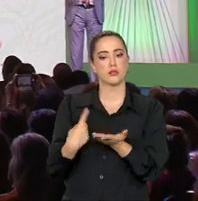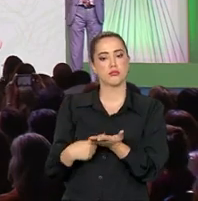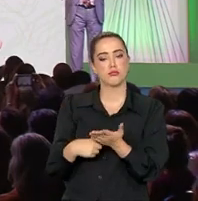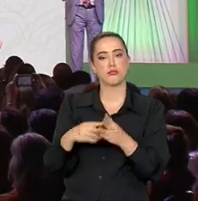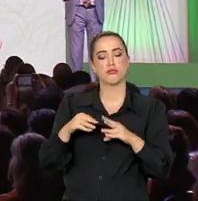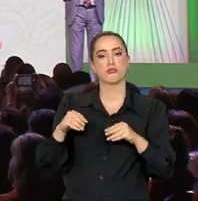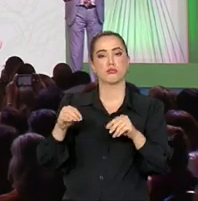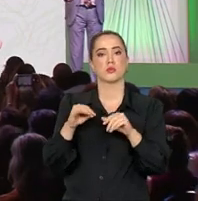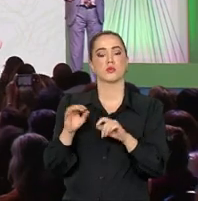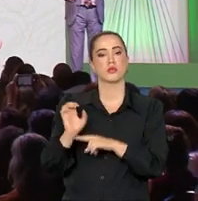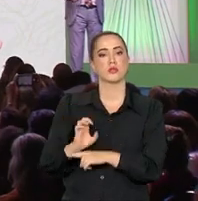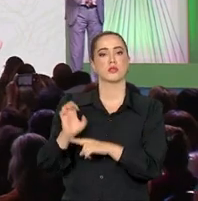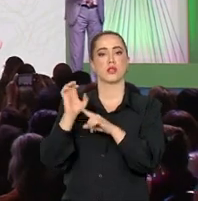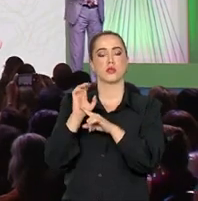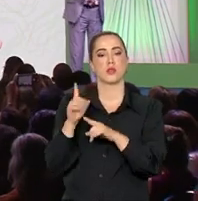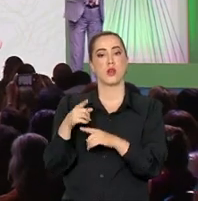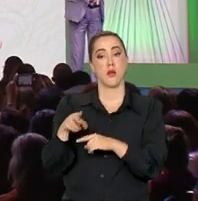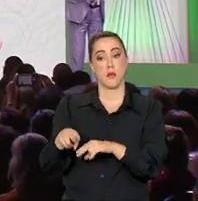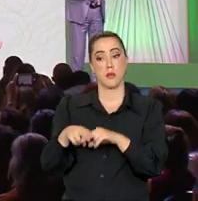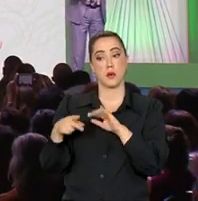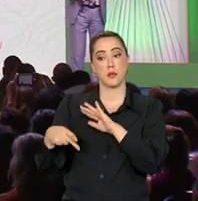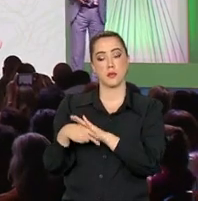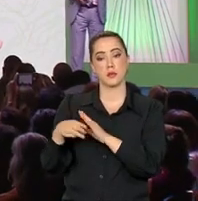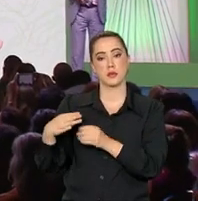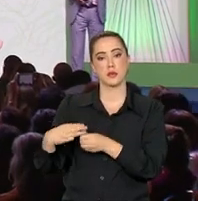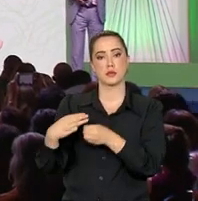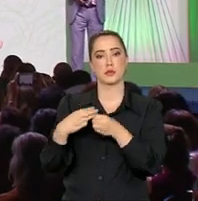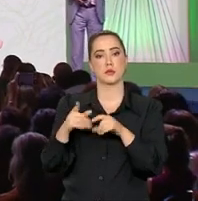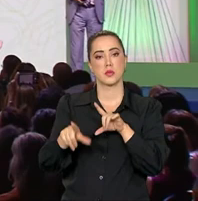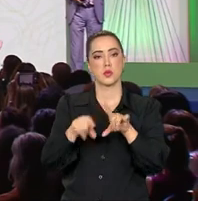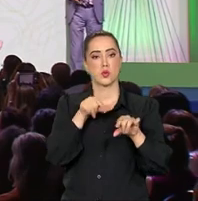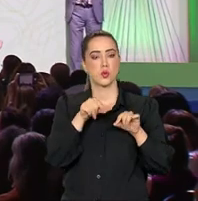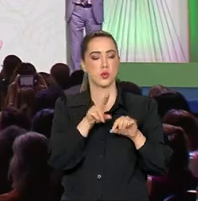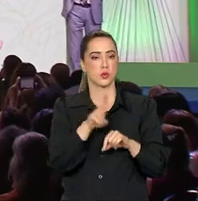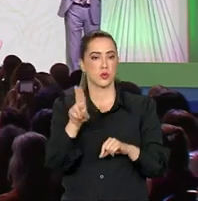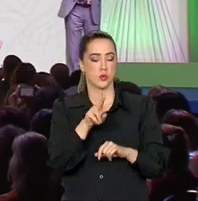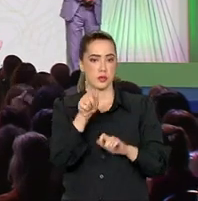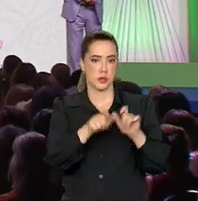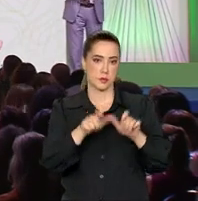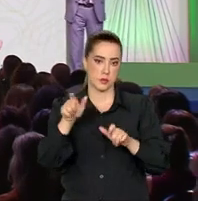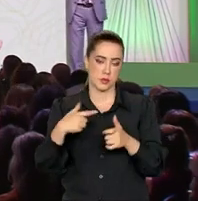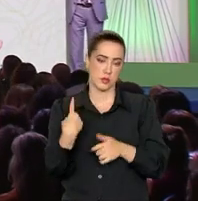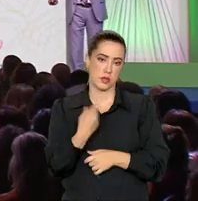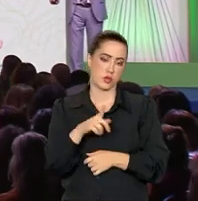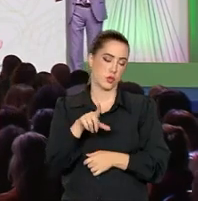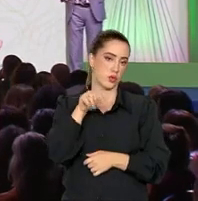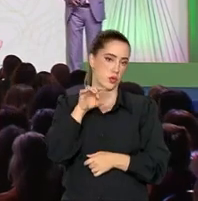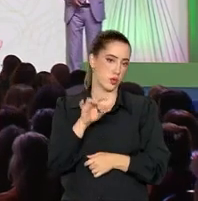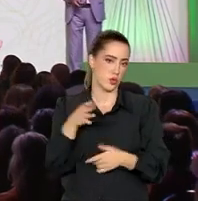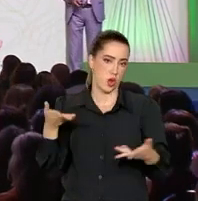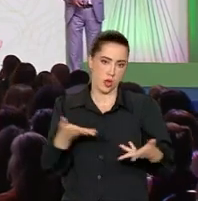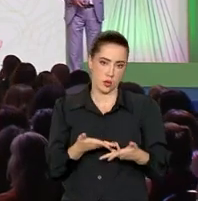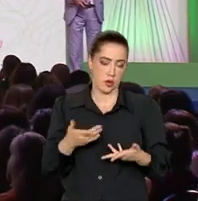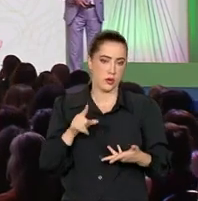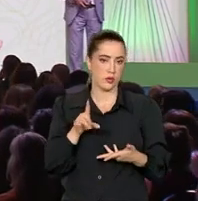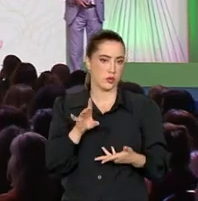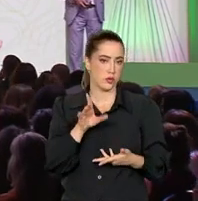estaduais, pelos municípios, a indicação dos articuladores que estão faltando, nós só indicamos até agora os